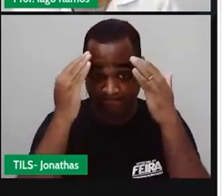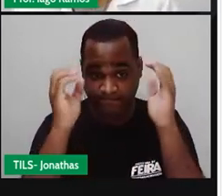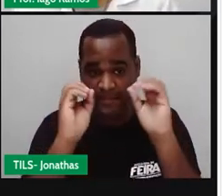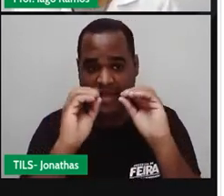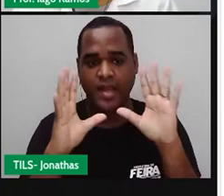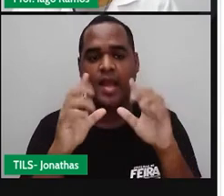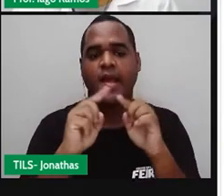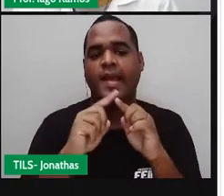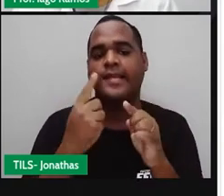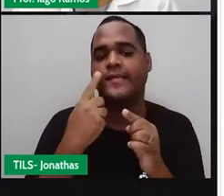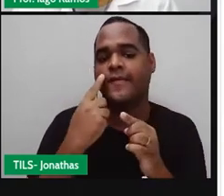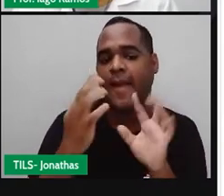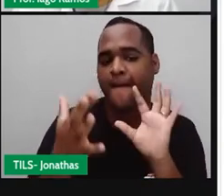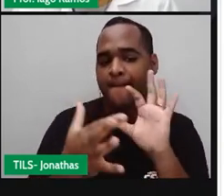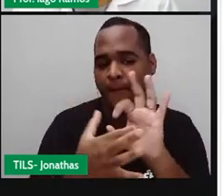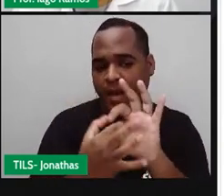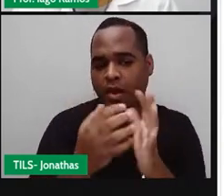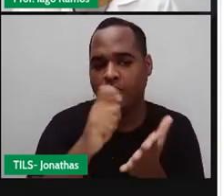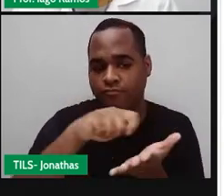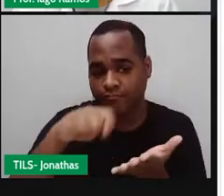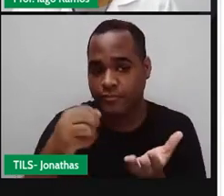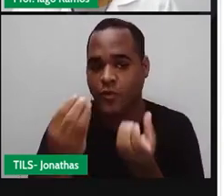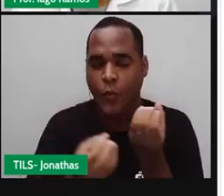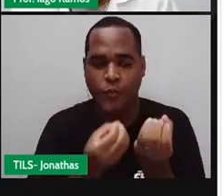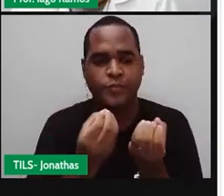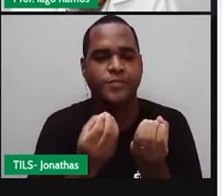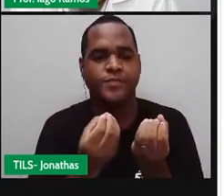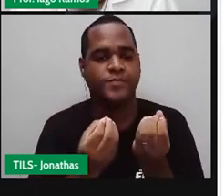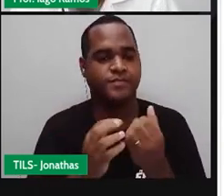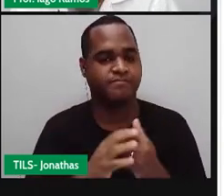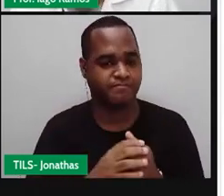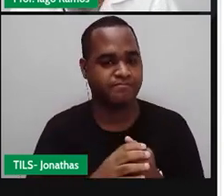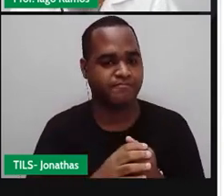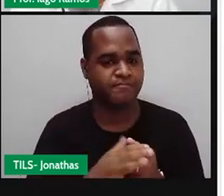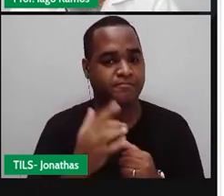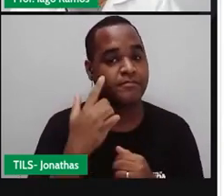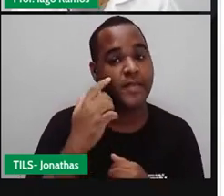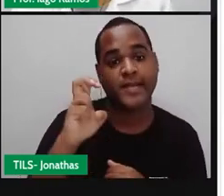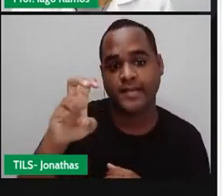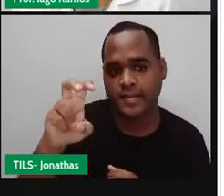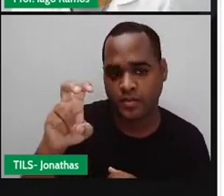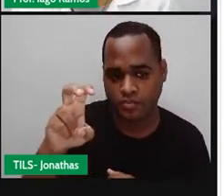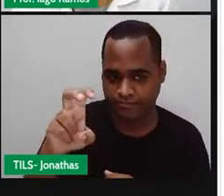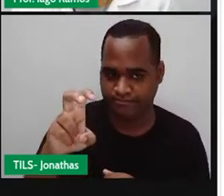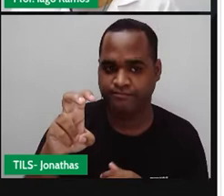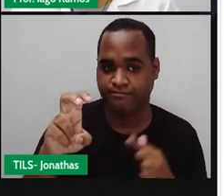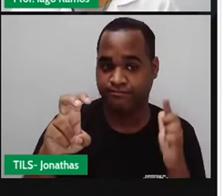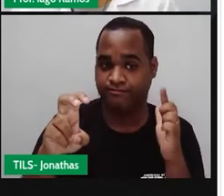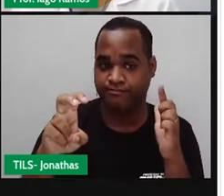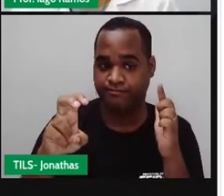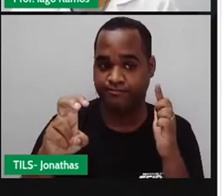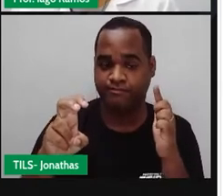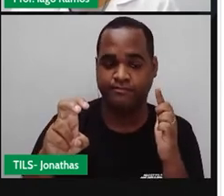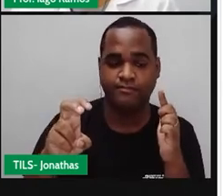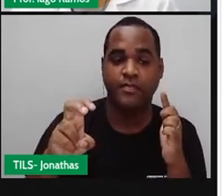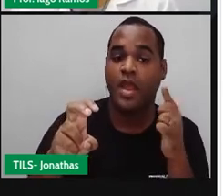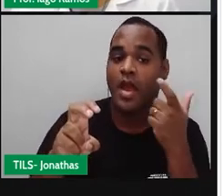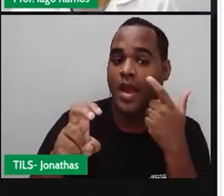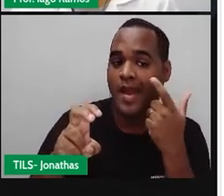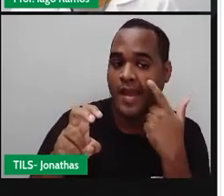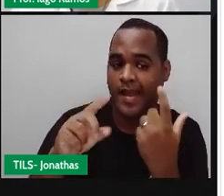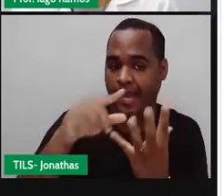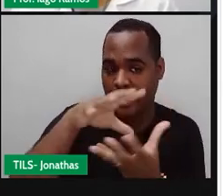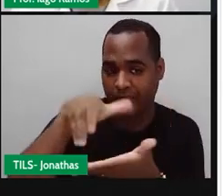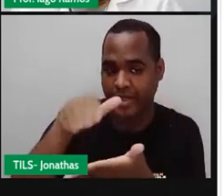familiarizar com essa forma de escrever Olha só de cinco jogos e a